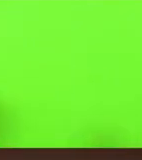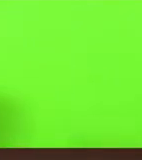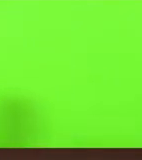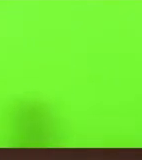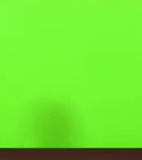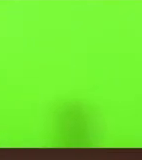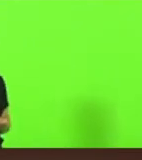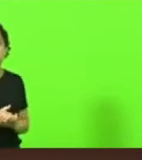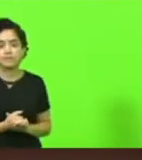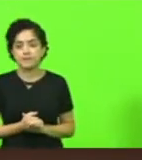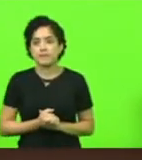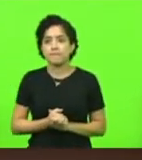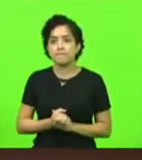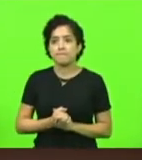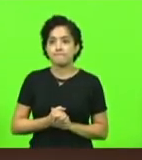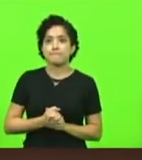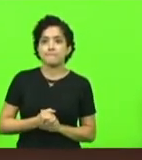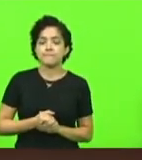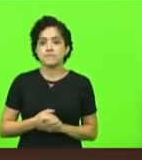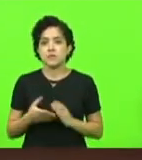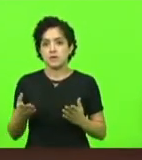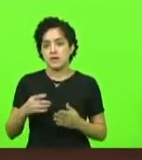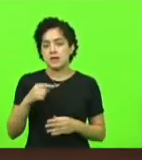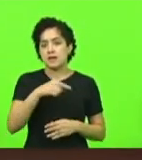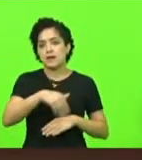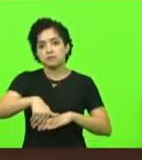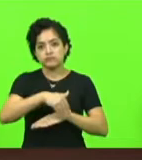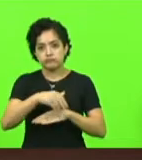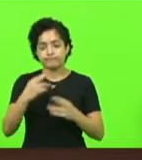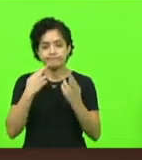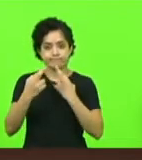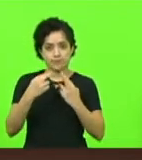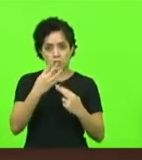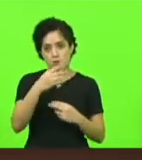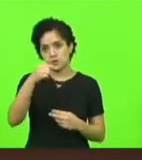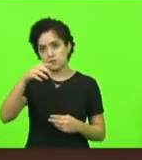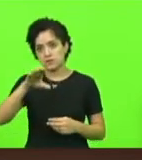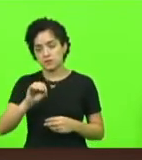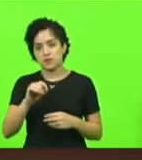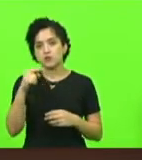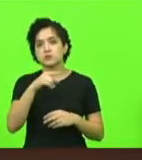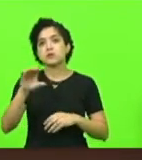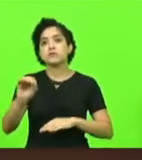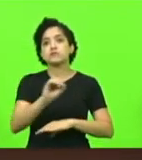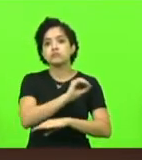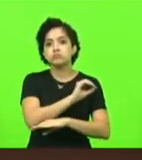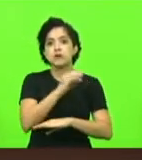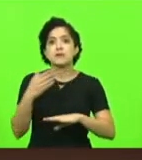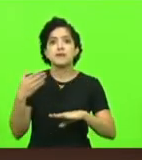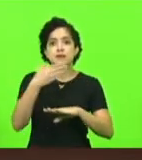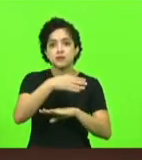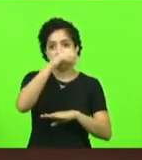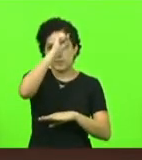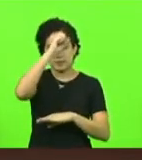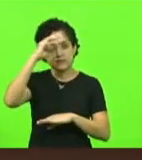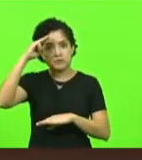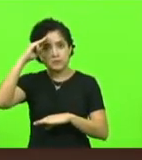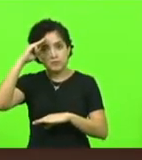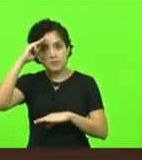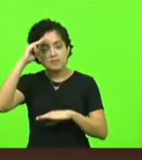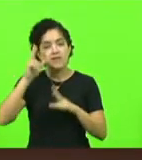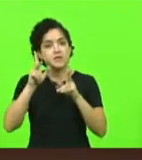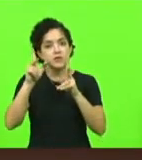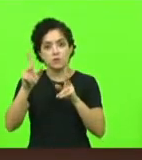Maurício Kudillac, que a Vossa Excelência viu na 470, eu estava no extremo oeste, vindo de Unísio Cerqueira para São Miguel do Oeste, a mesma